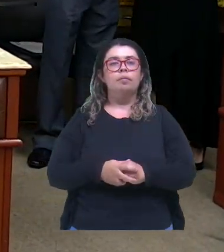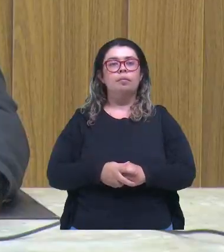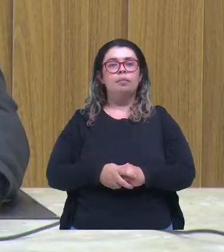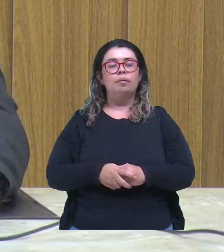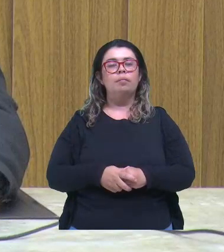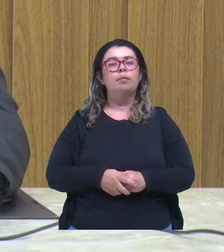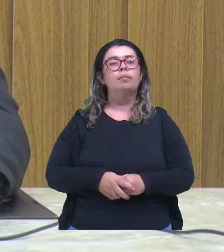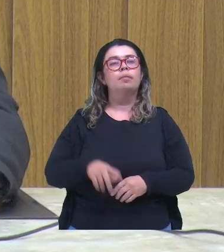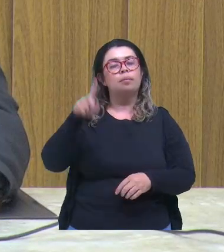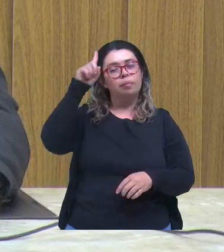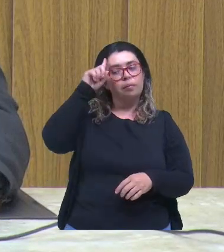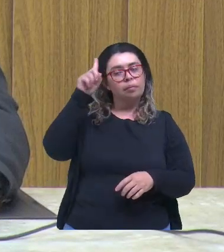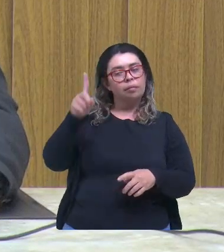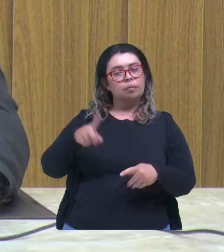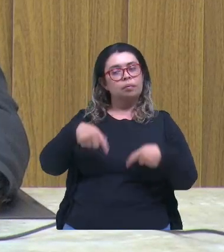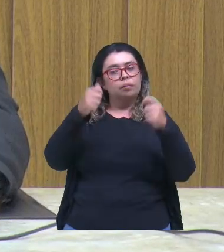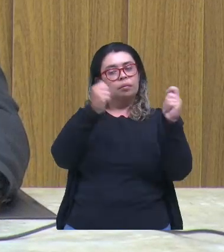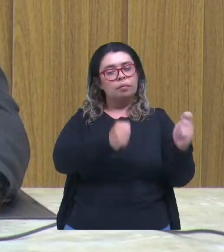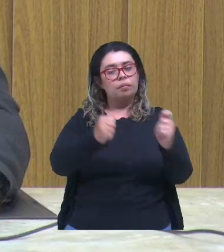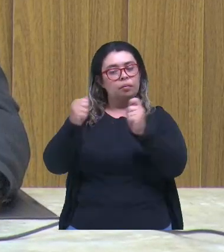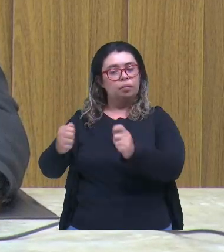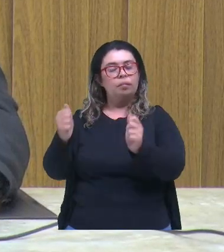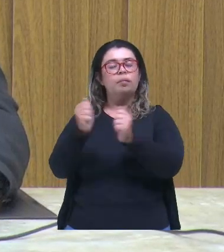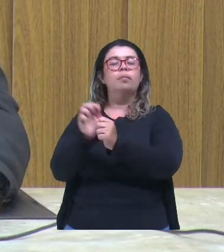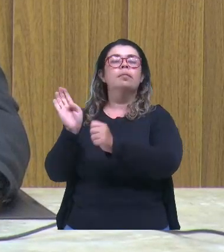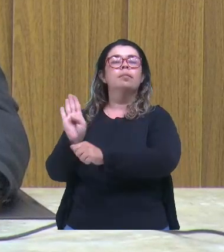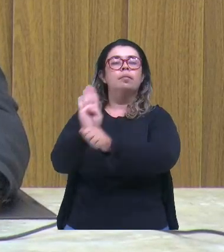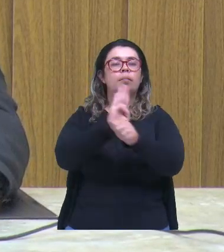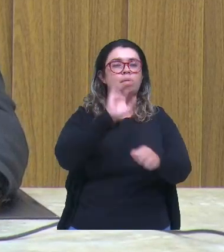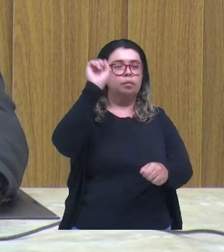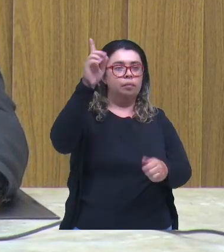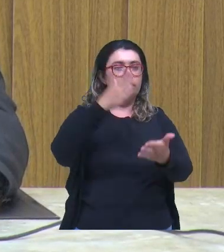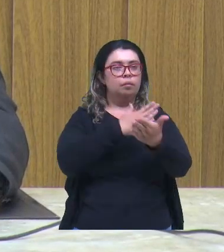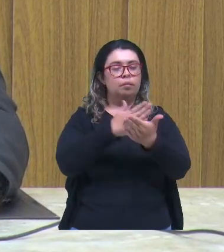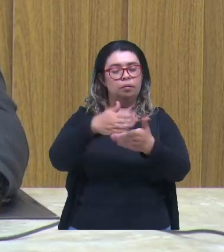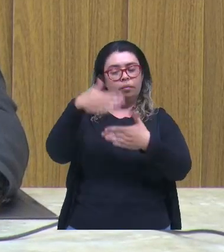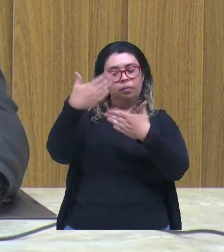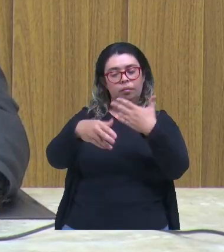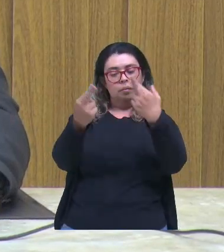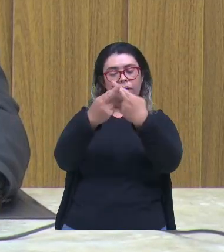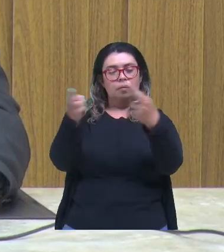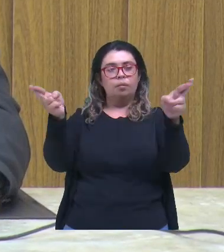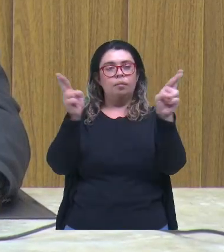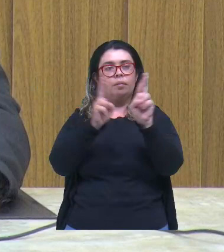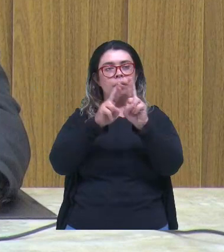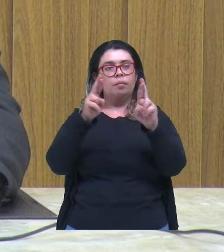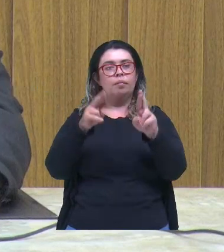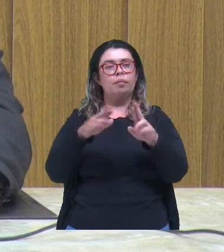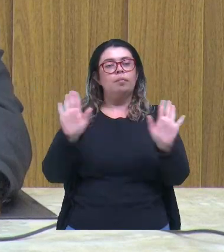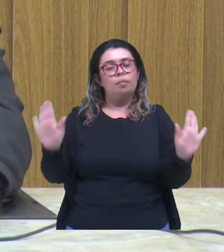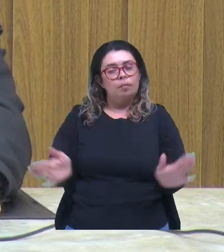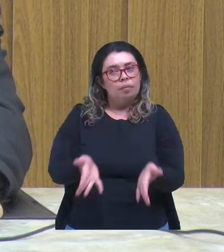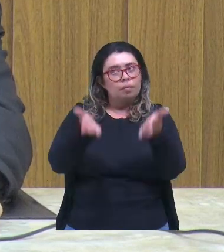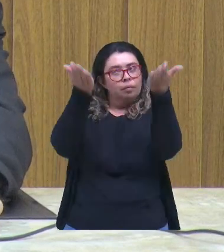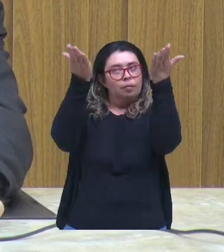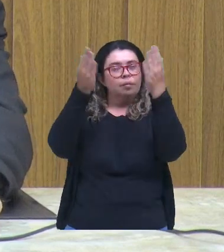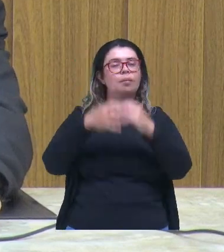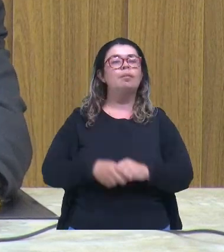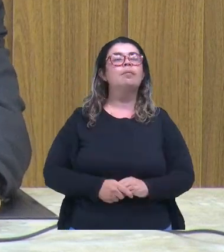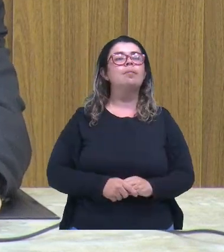autoridades, sob a proteção de Deus, declaro aberta a presente sessão solene.